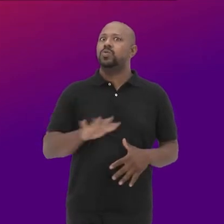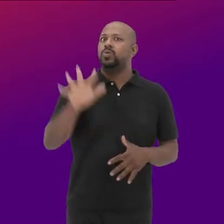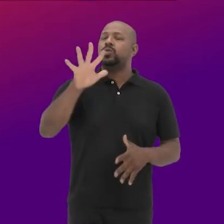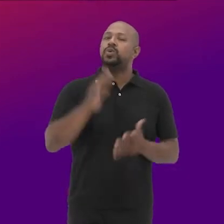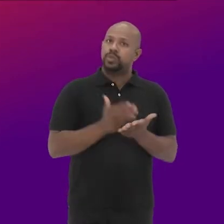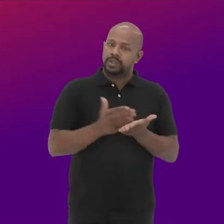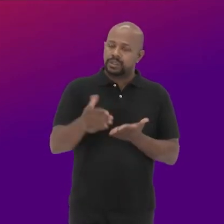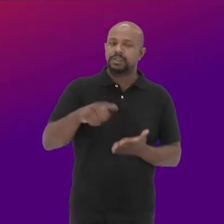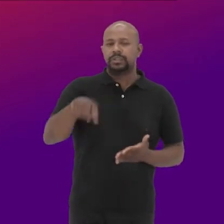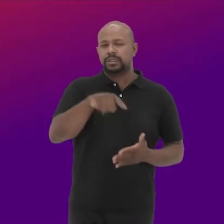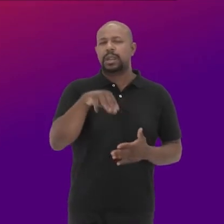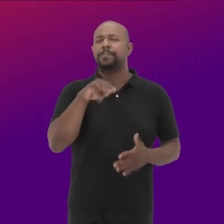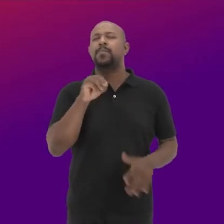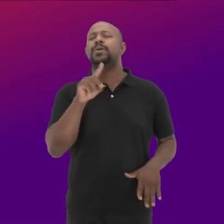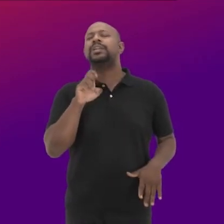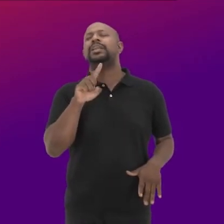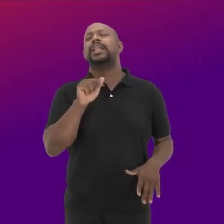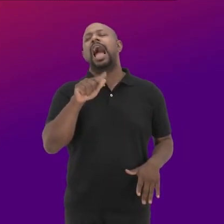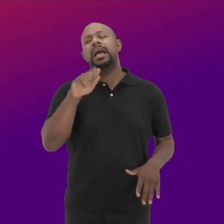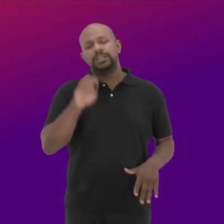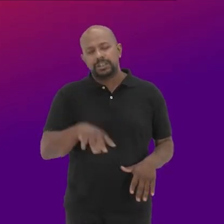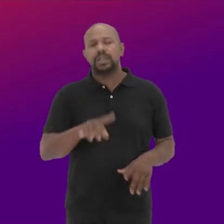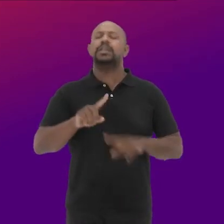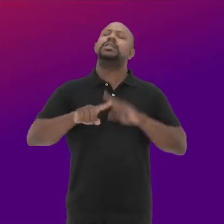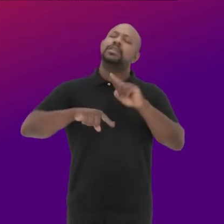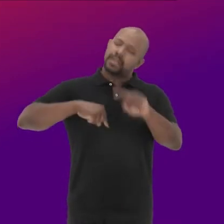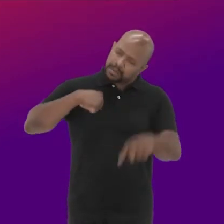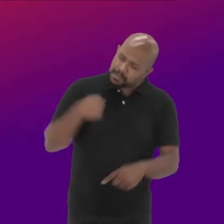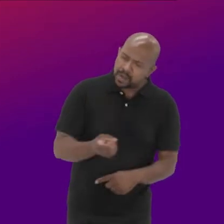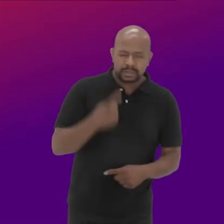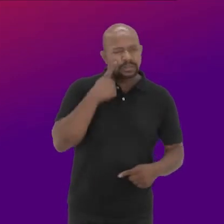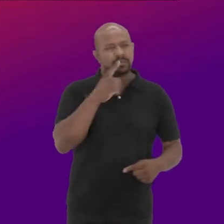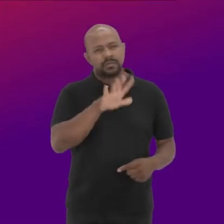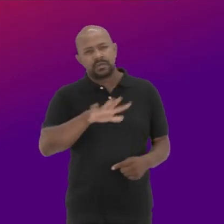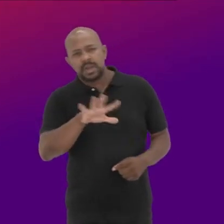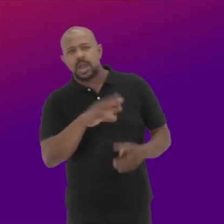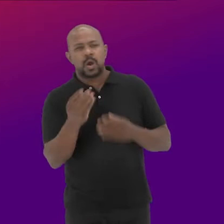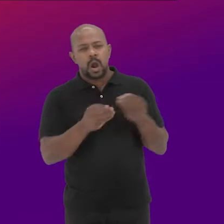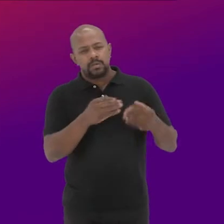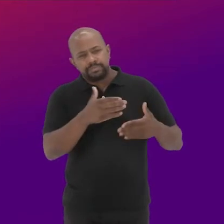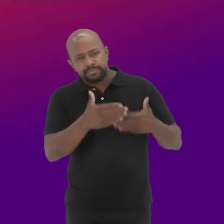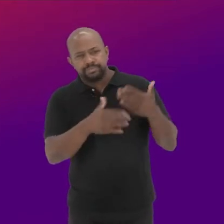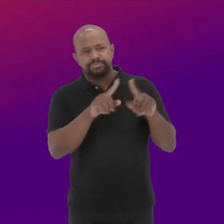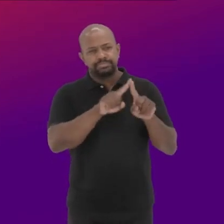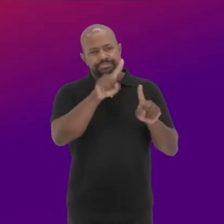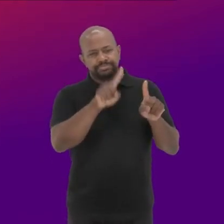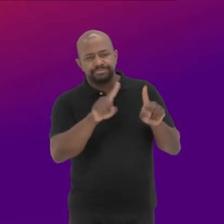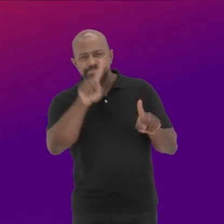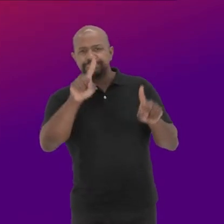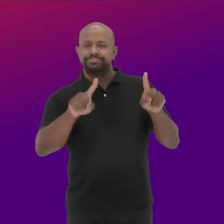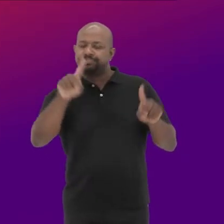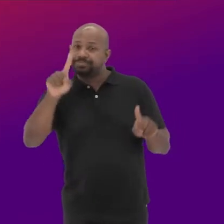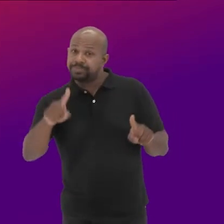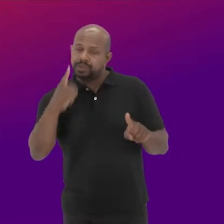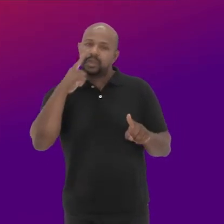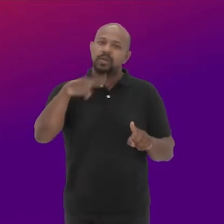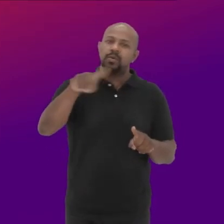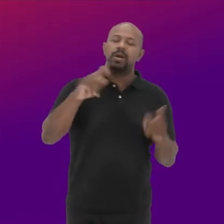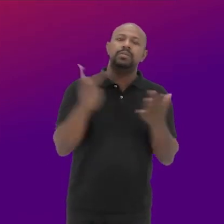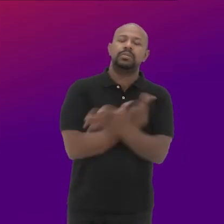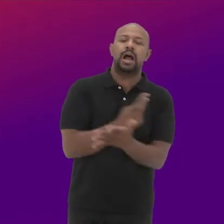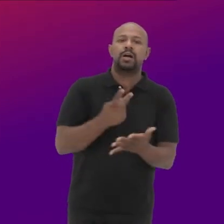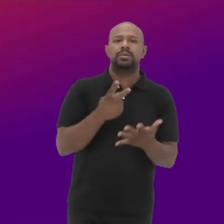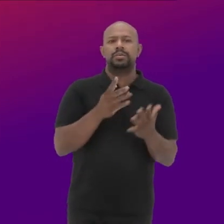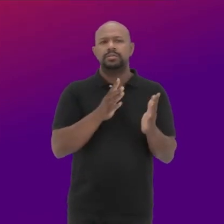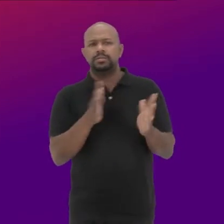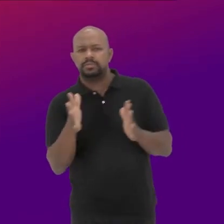início, nessa modelagem. Depois nós podemos ver como é que é o desempenho do índice ou de um parâmetro e quando há